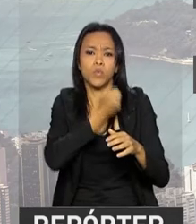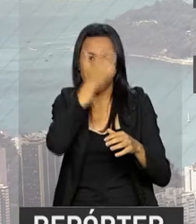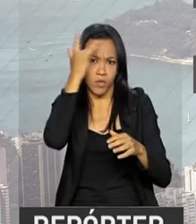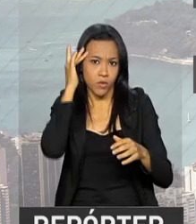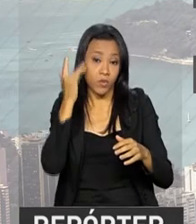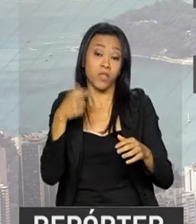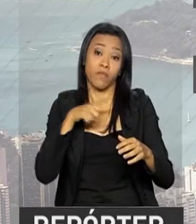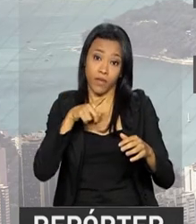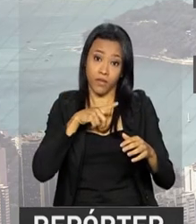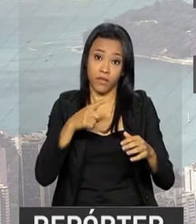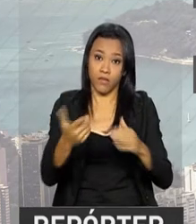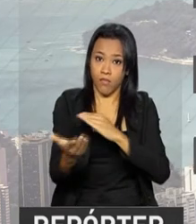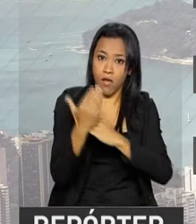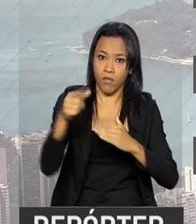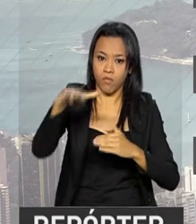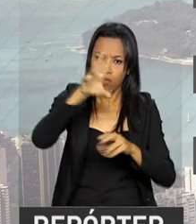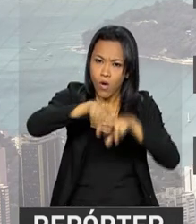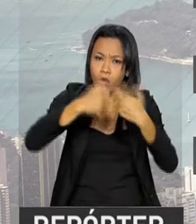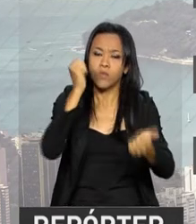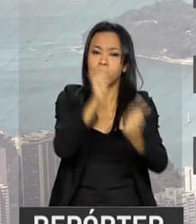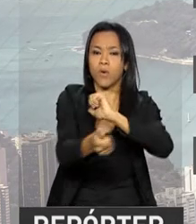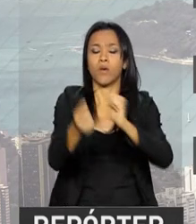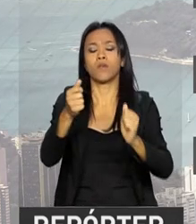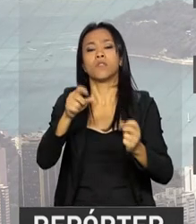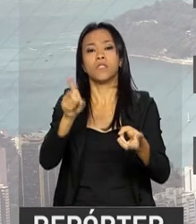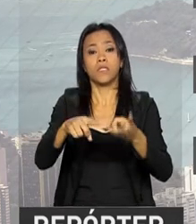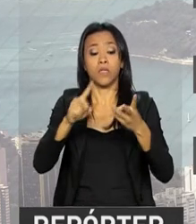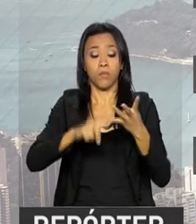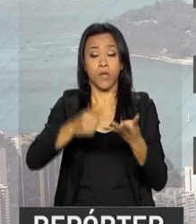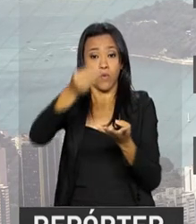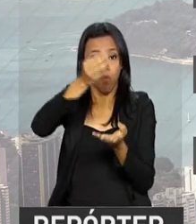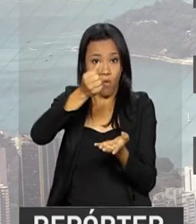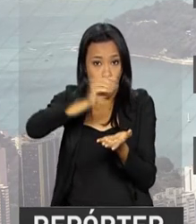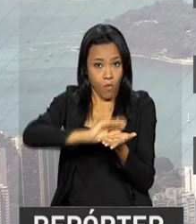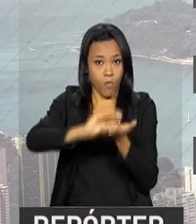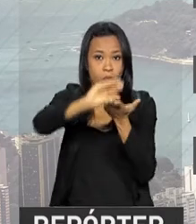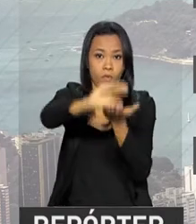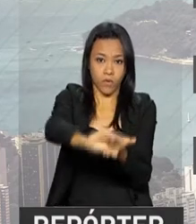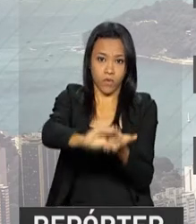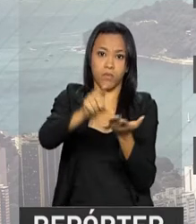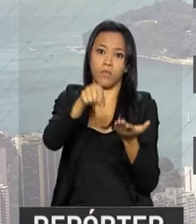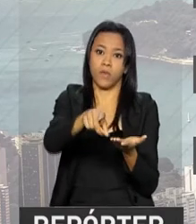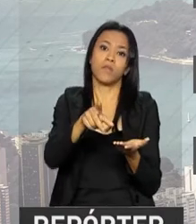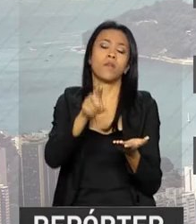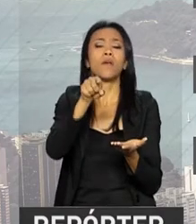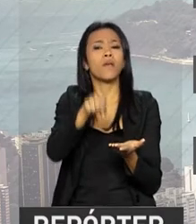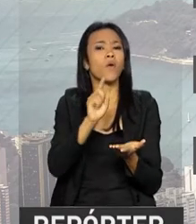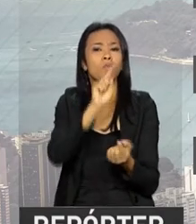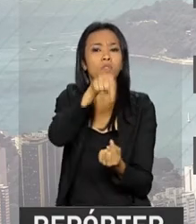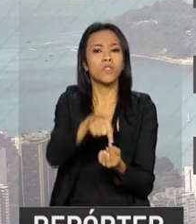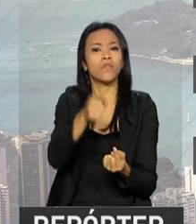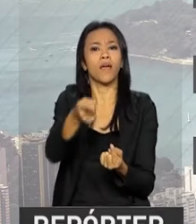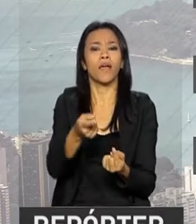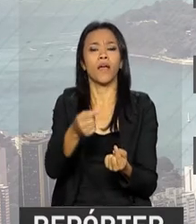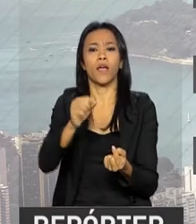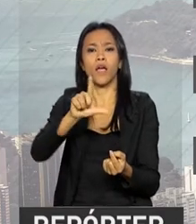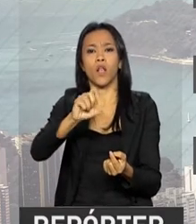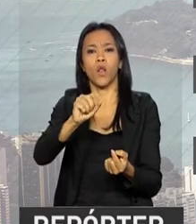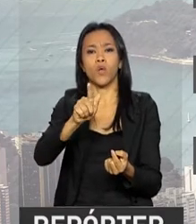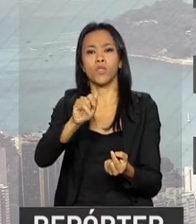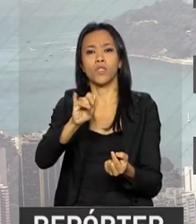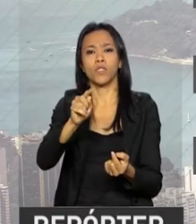pelos jogos e orçamento do comitê rio 2016 destinado aos gastos com logística e